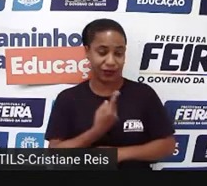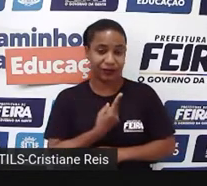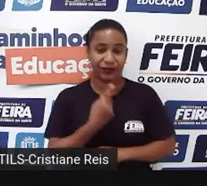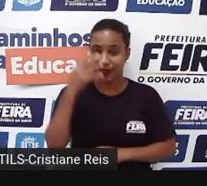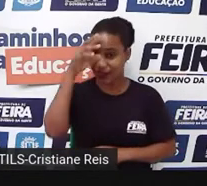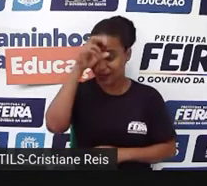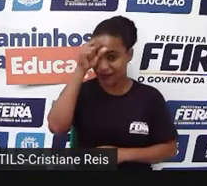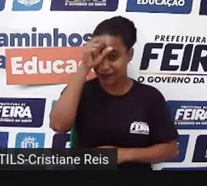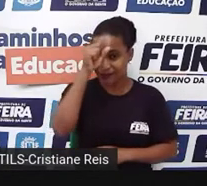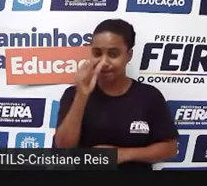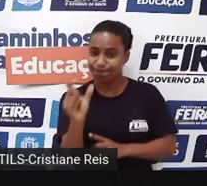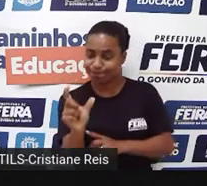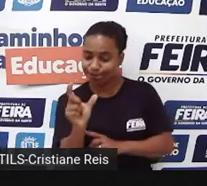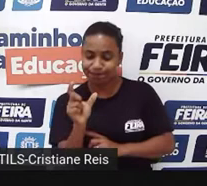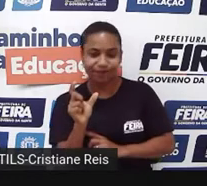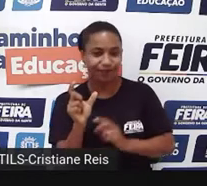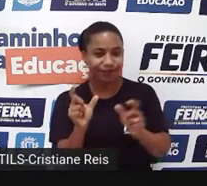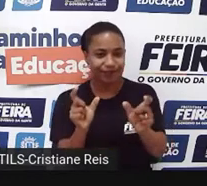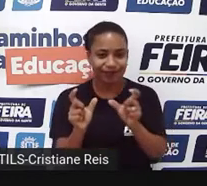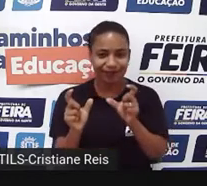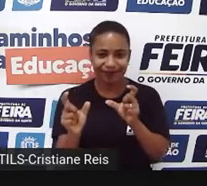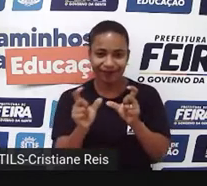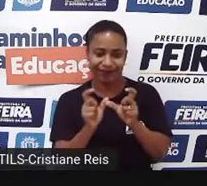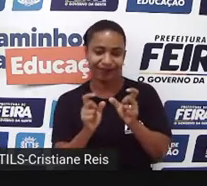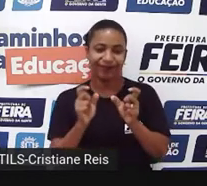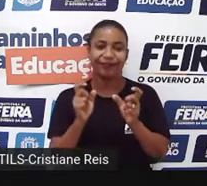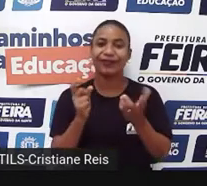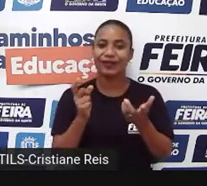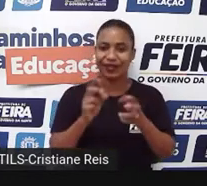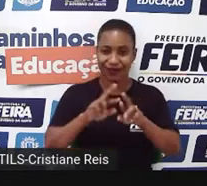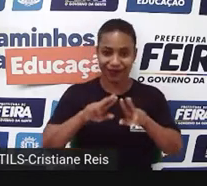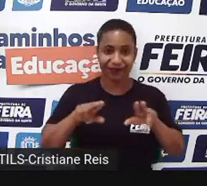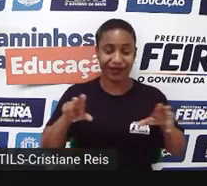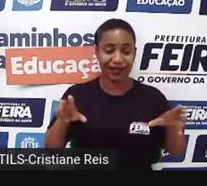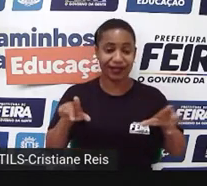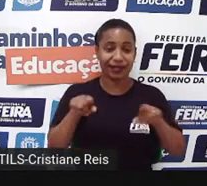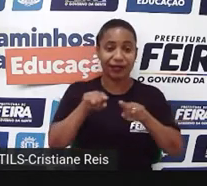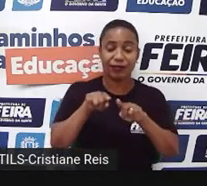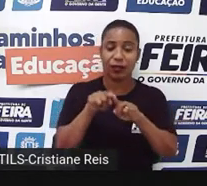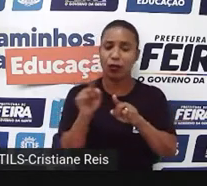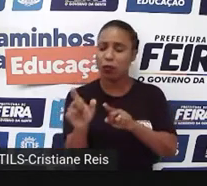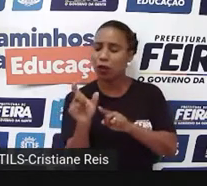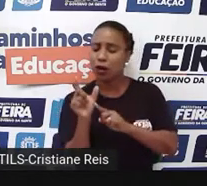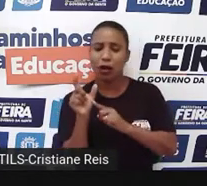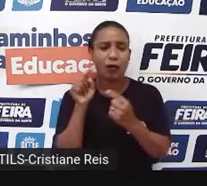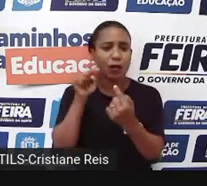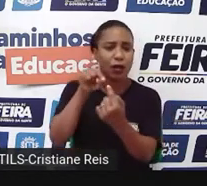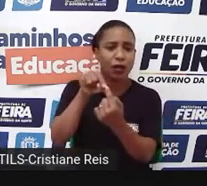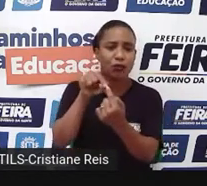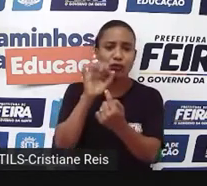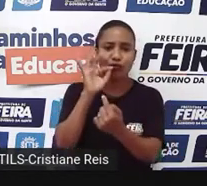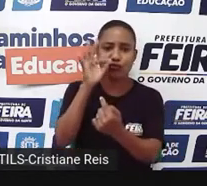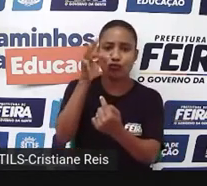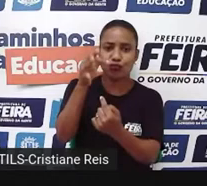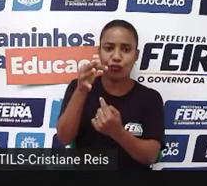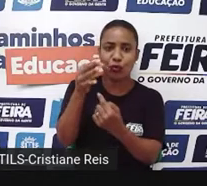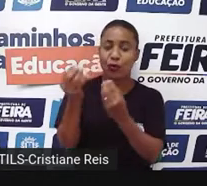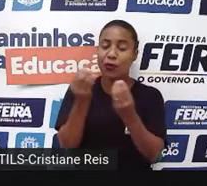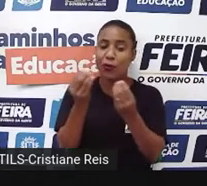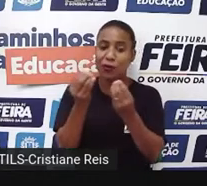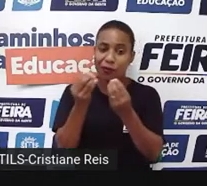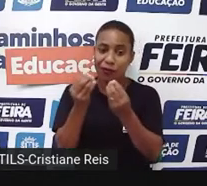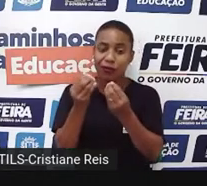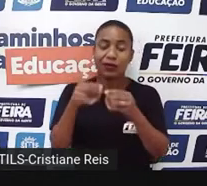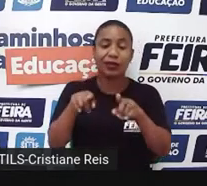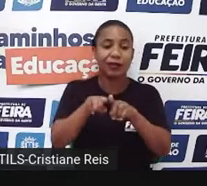repertório lexical relativo a previsões e expectativas futuras, e vamos expressar previsões e ações